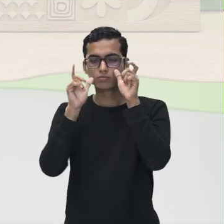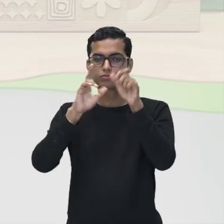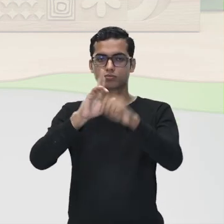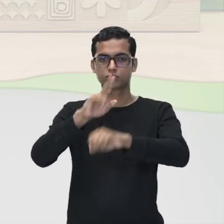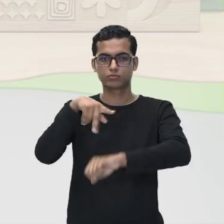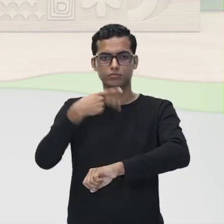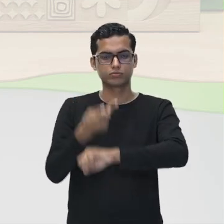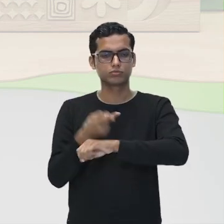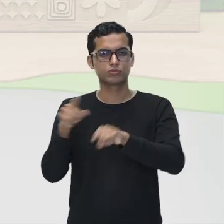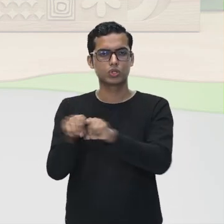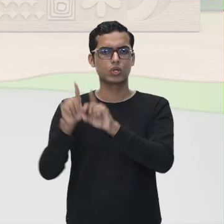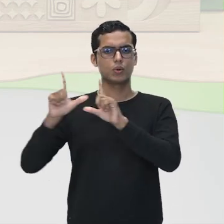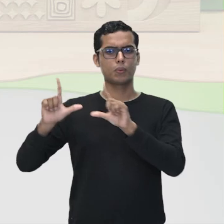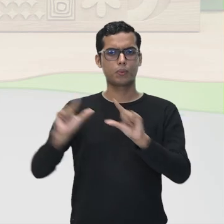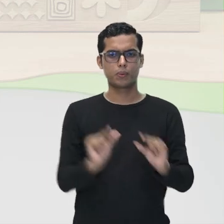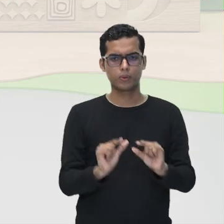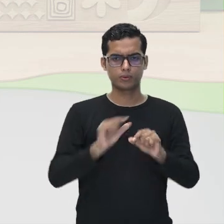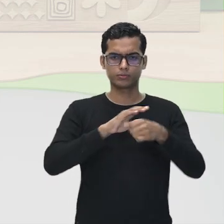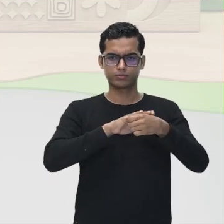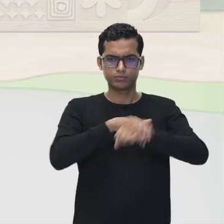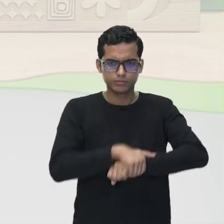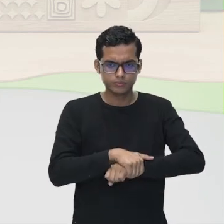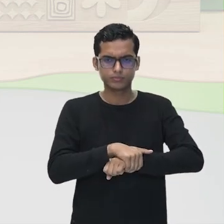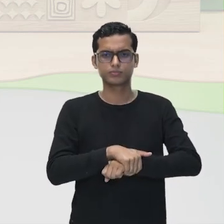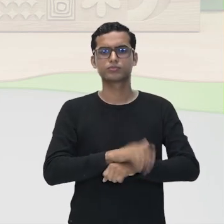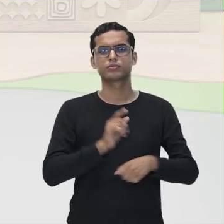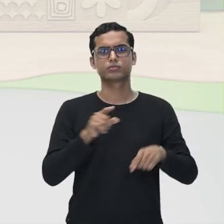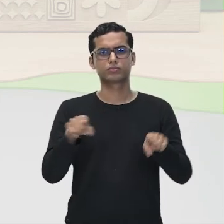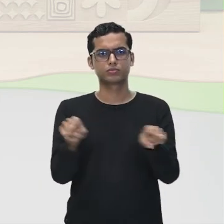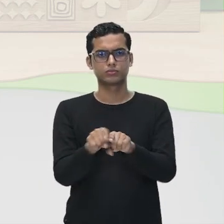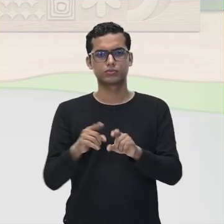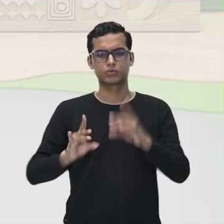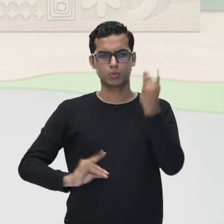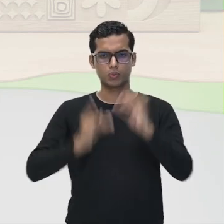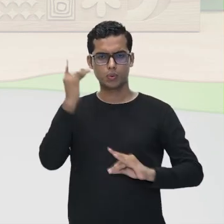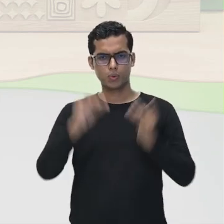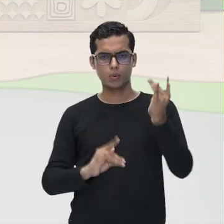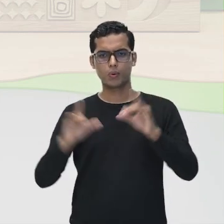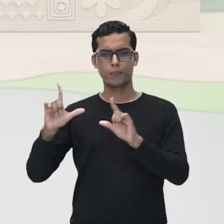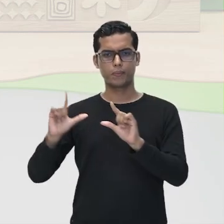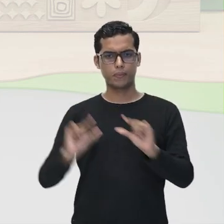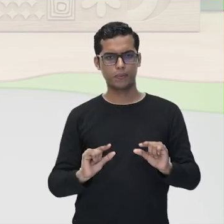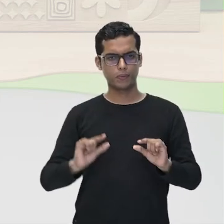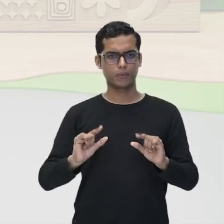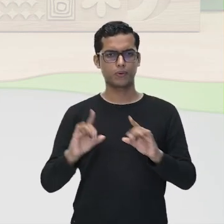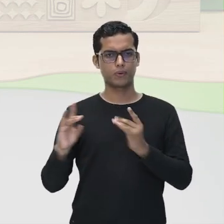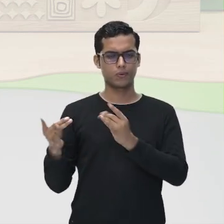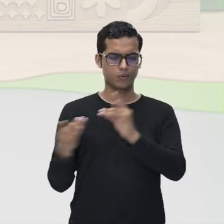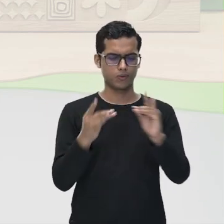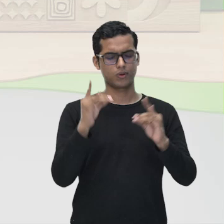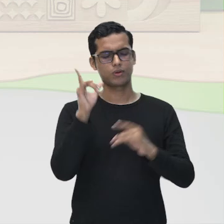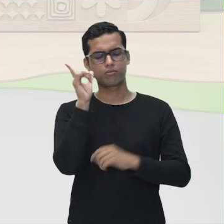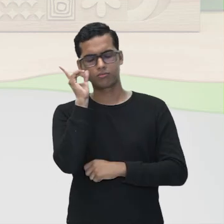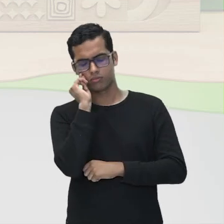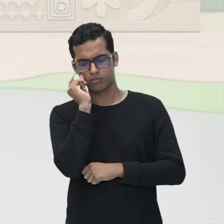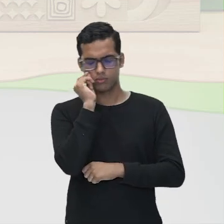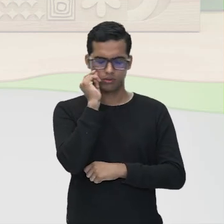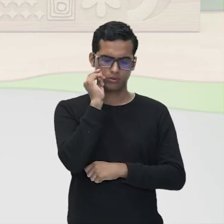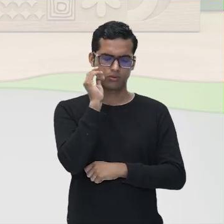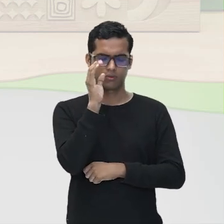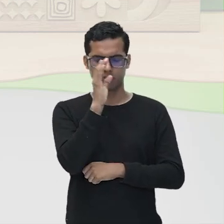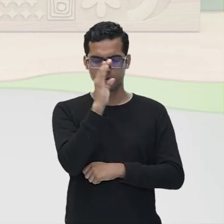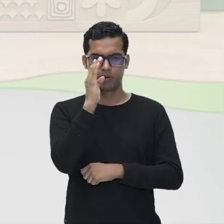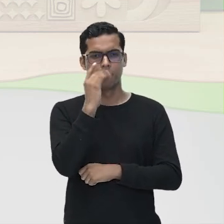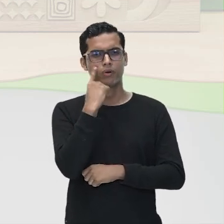como diminui, que chega à noite, esse hormônio vai diminuindo e vai dar lugar à produção